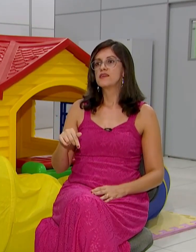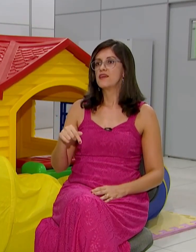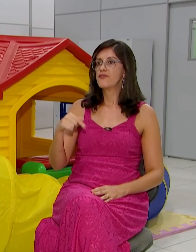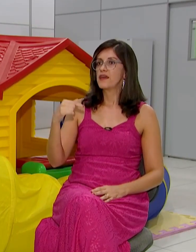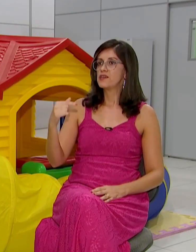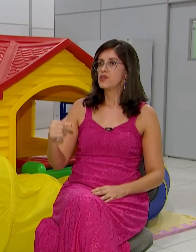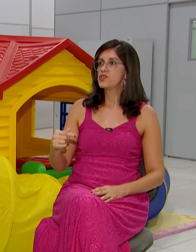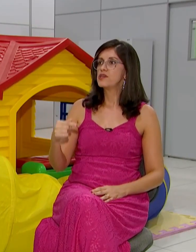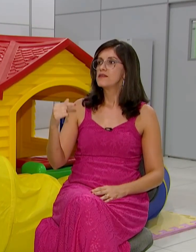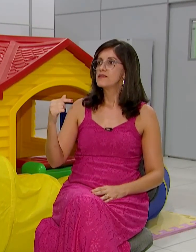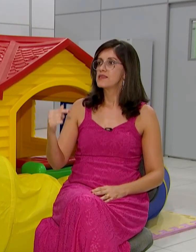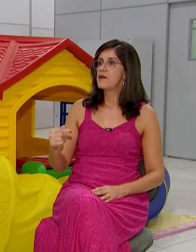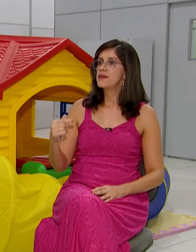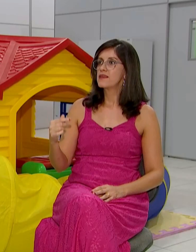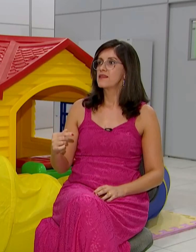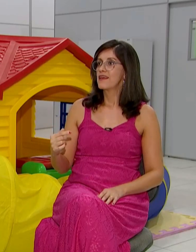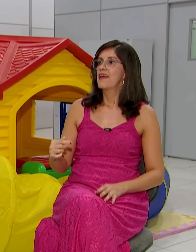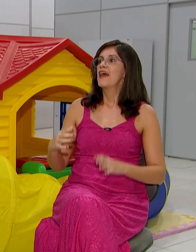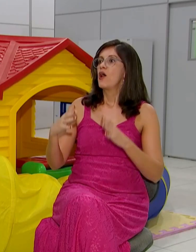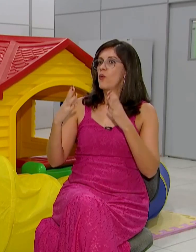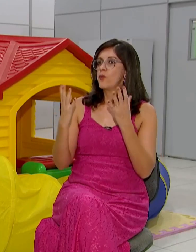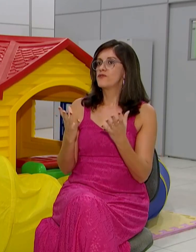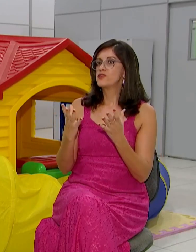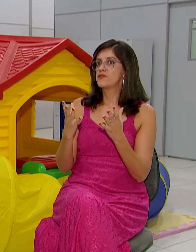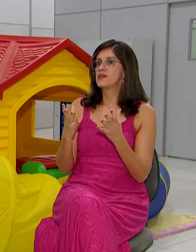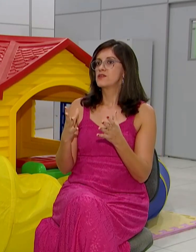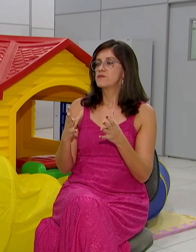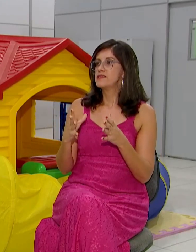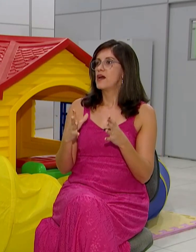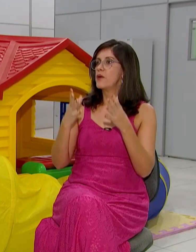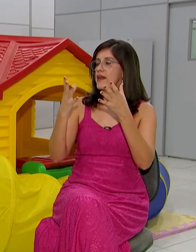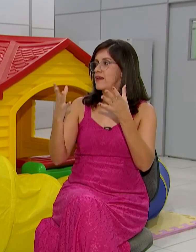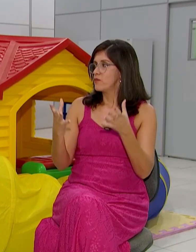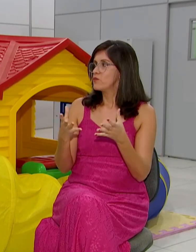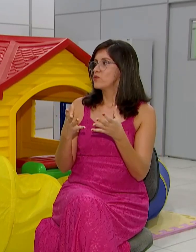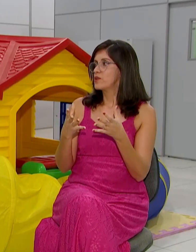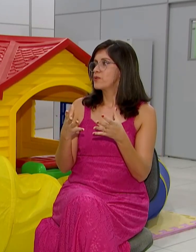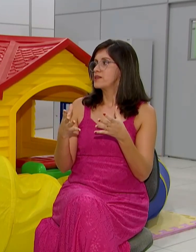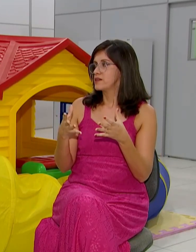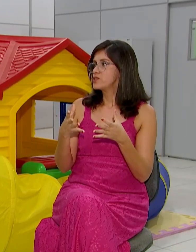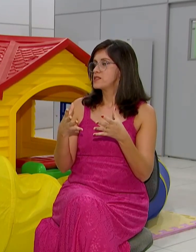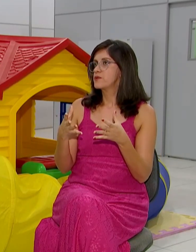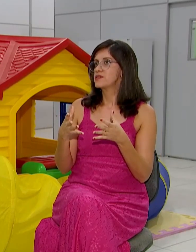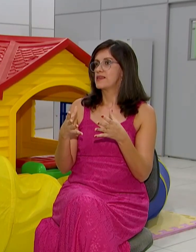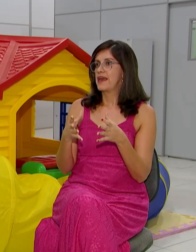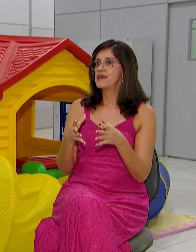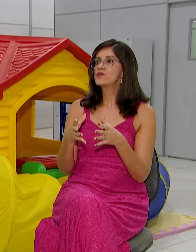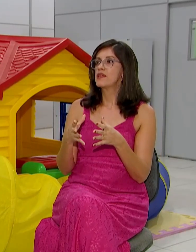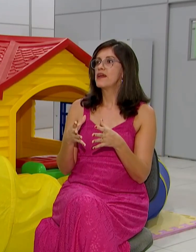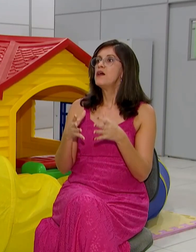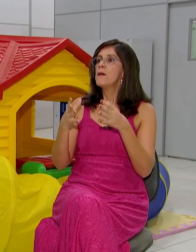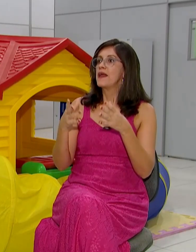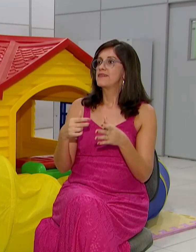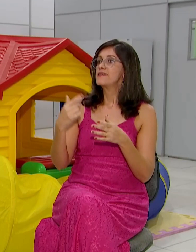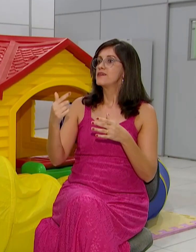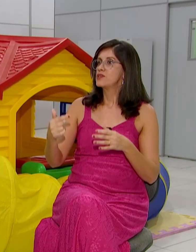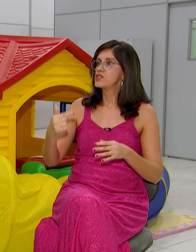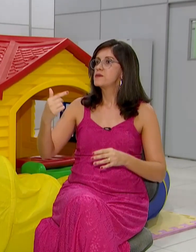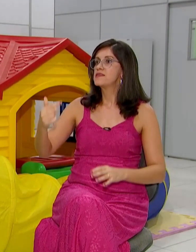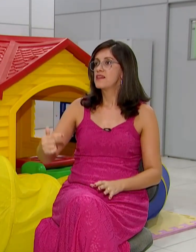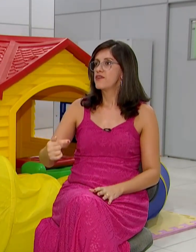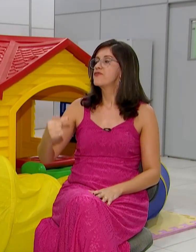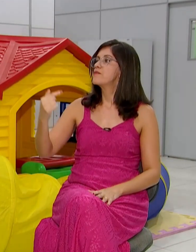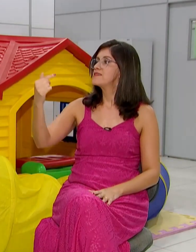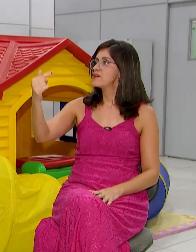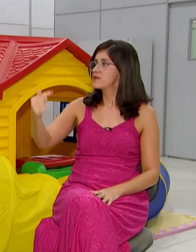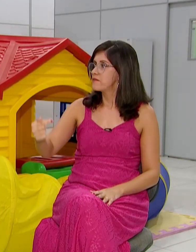e inclusive a gente sabe que o professor de educação especial é muito importante nesse processo, né? Entretanto,